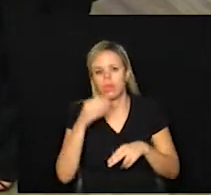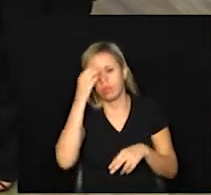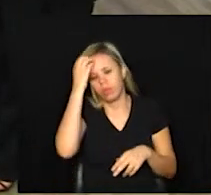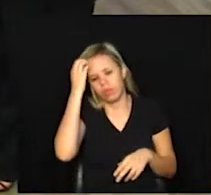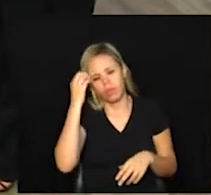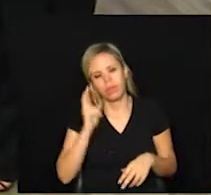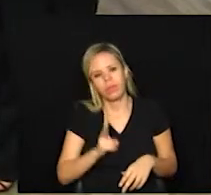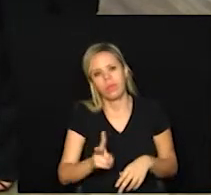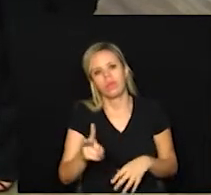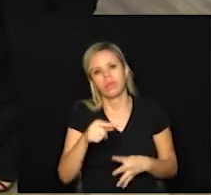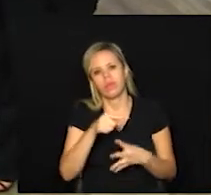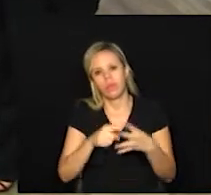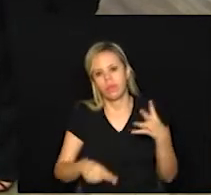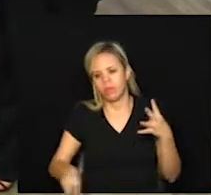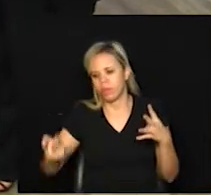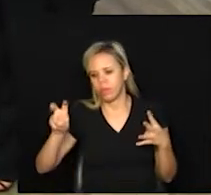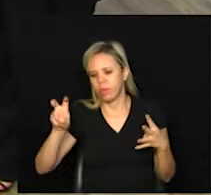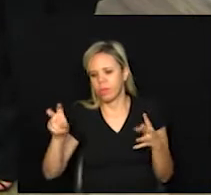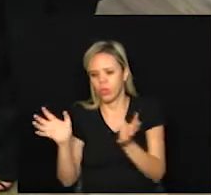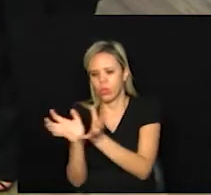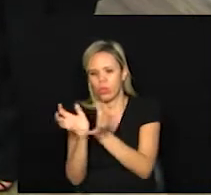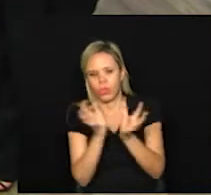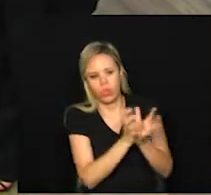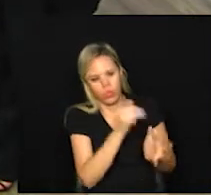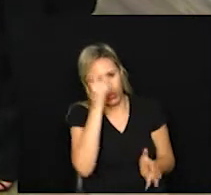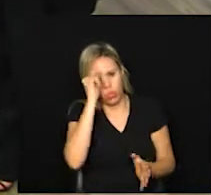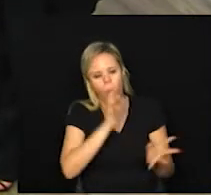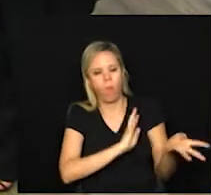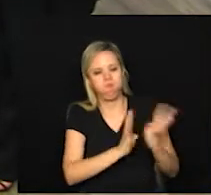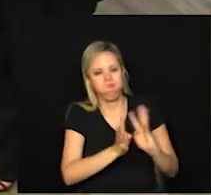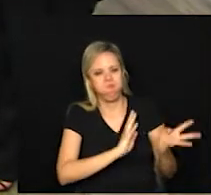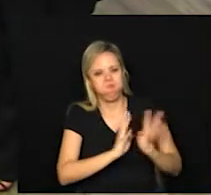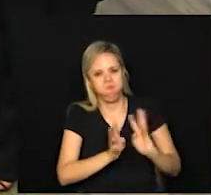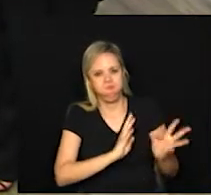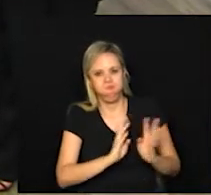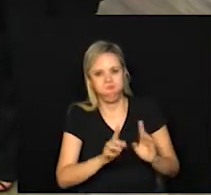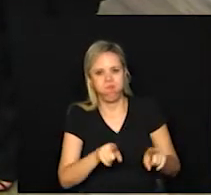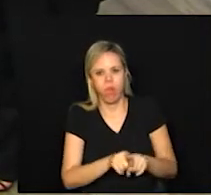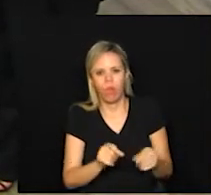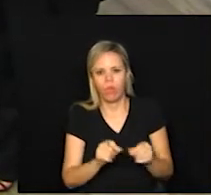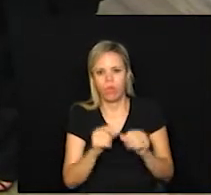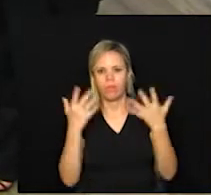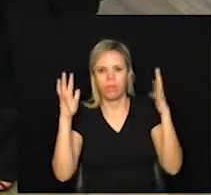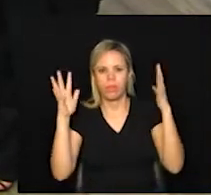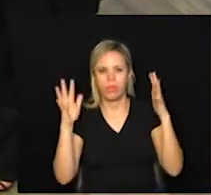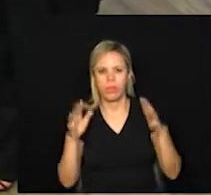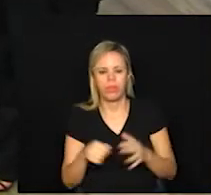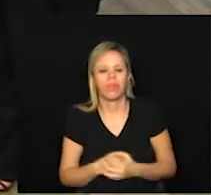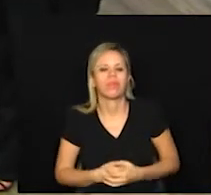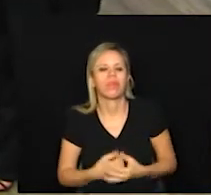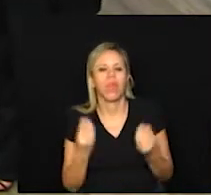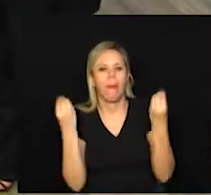sempre quartetos e quintetos, evitando aí a aglomeração, mas fazendo essa homenagem,